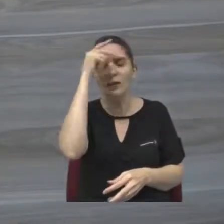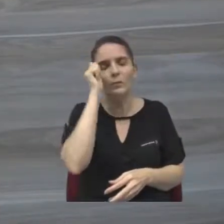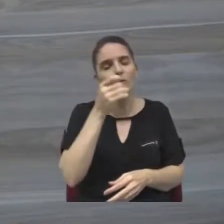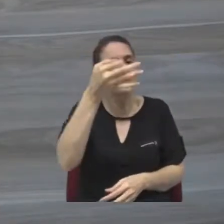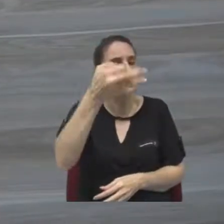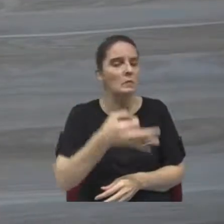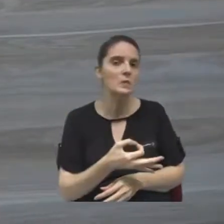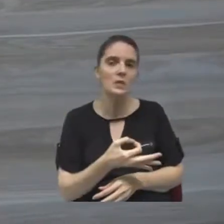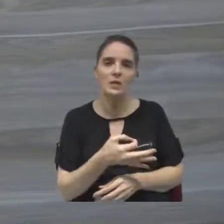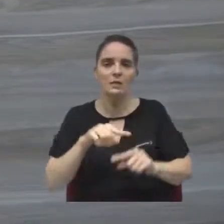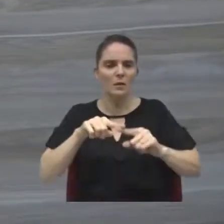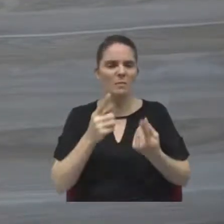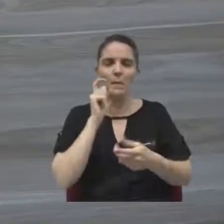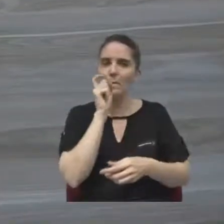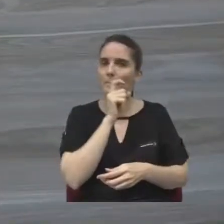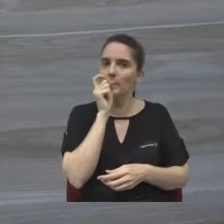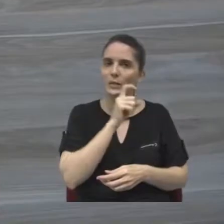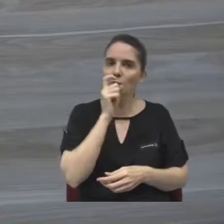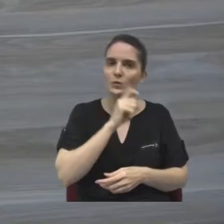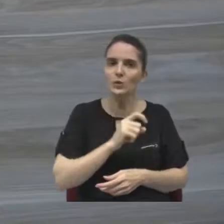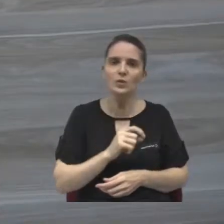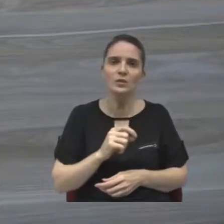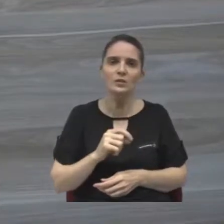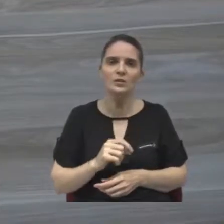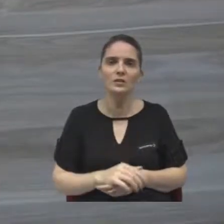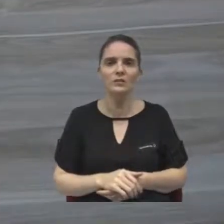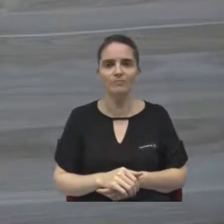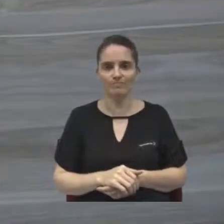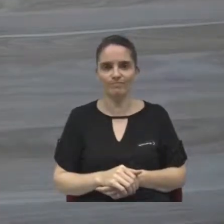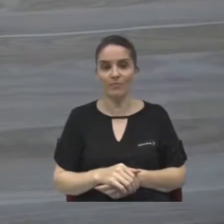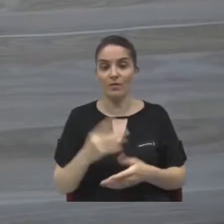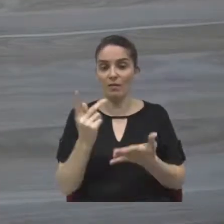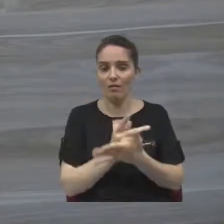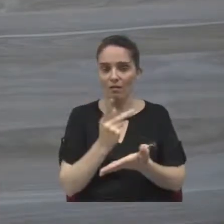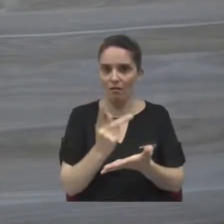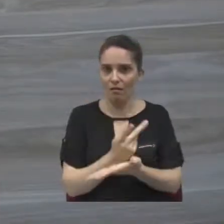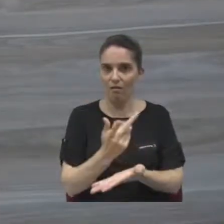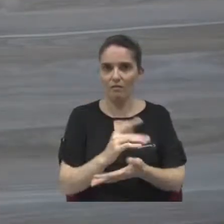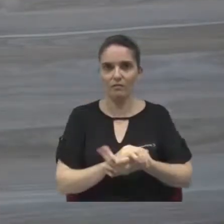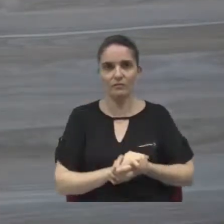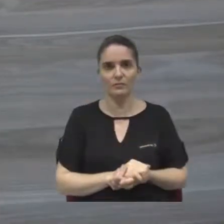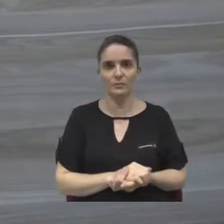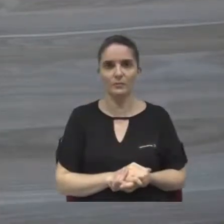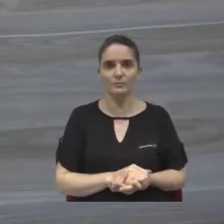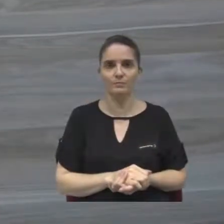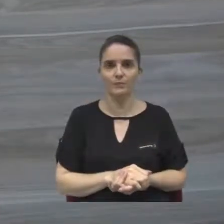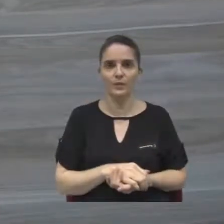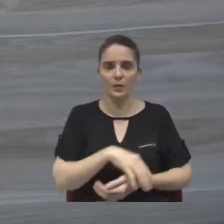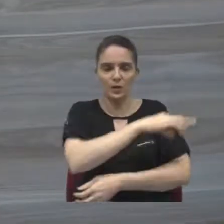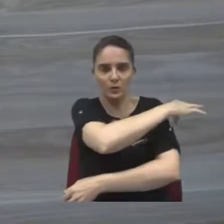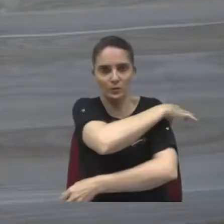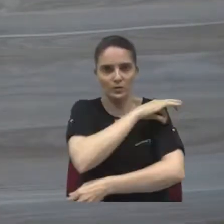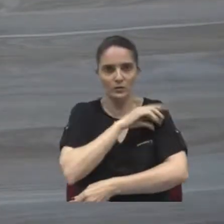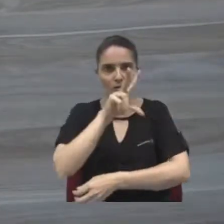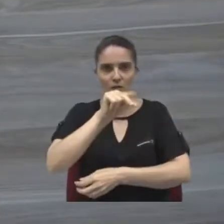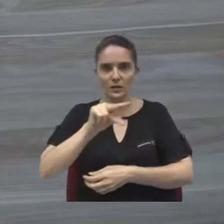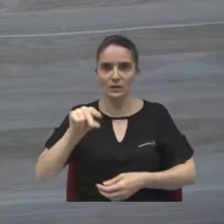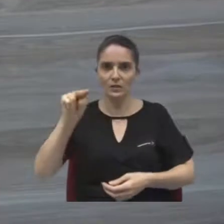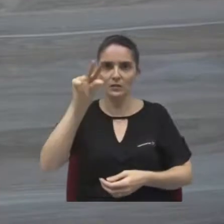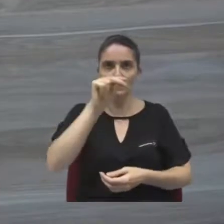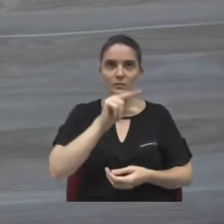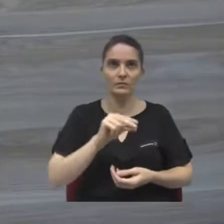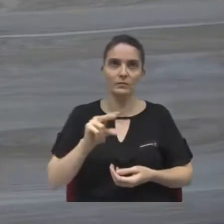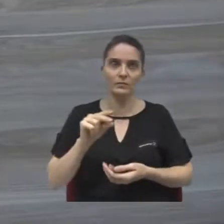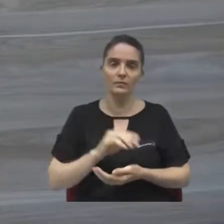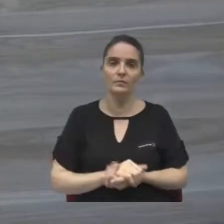seu papel e fornecendo creches às crianças, está descumprindo. Nada mais enganoso, senhor presidente.